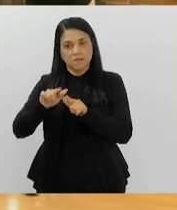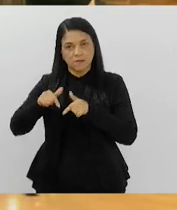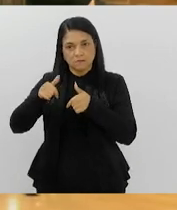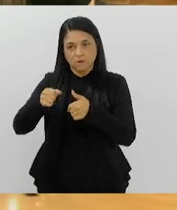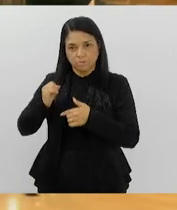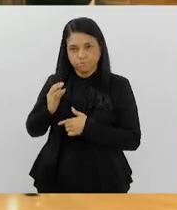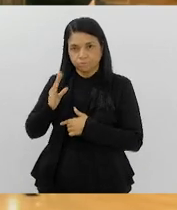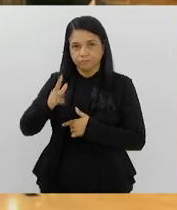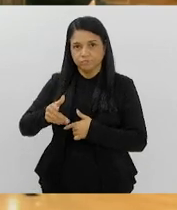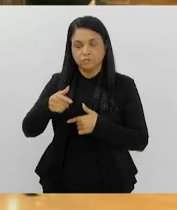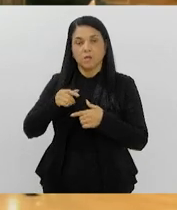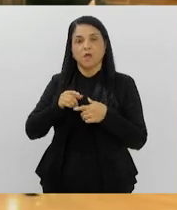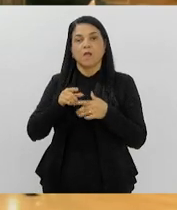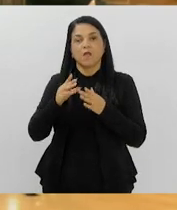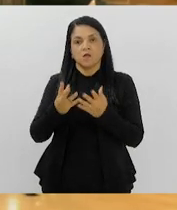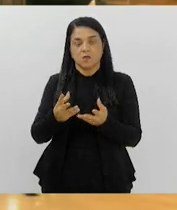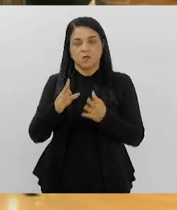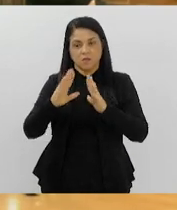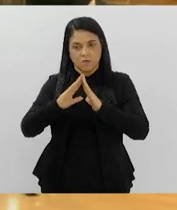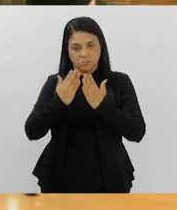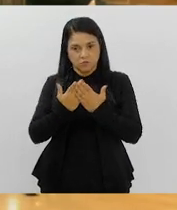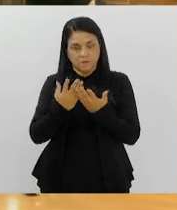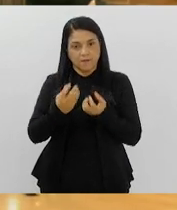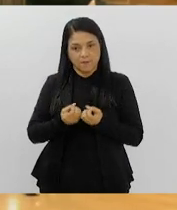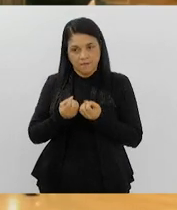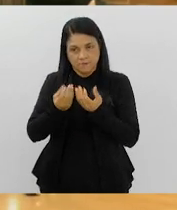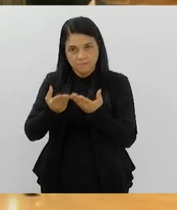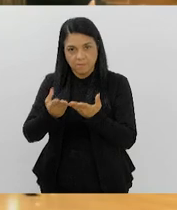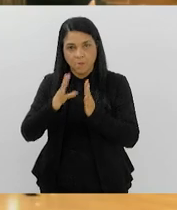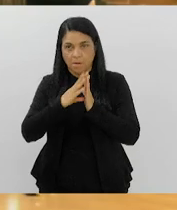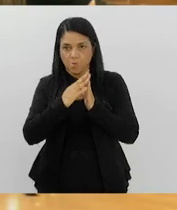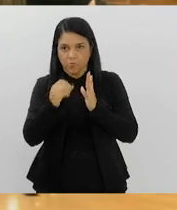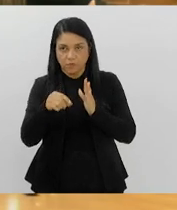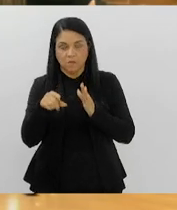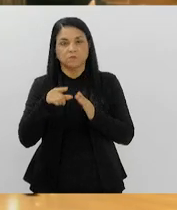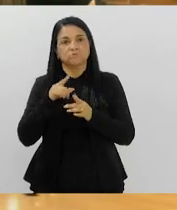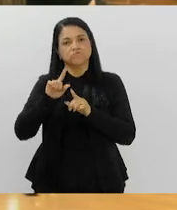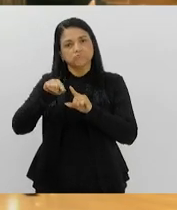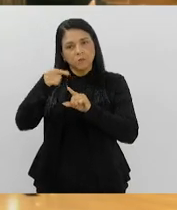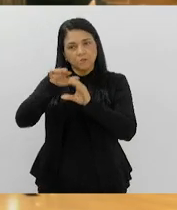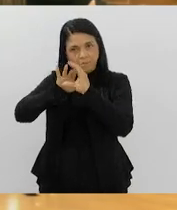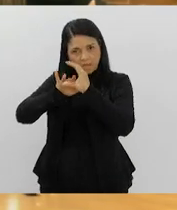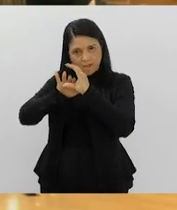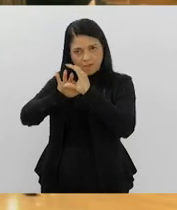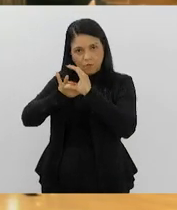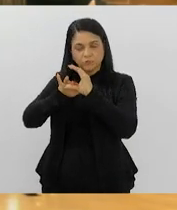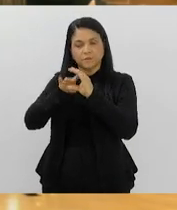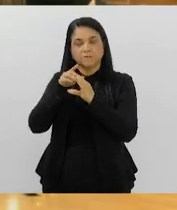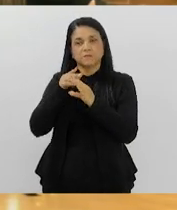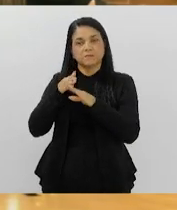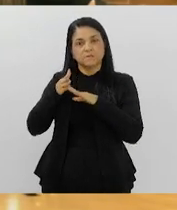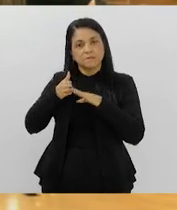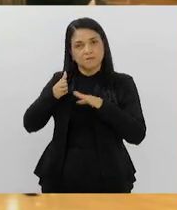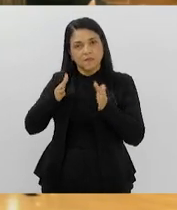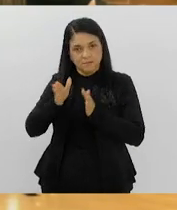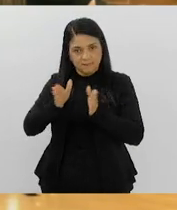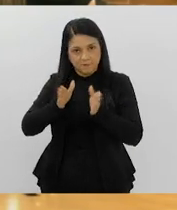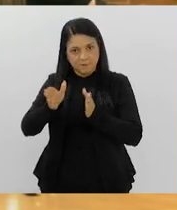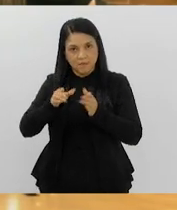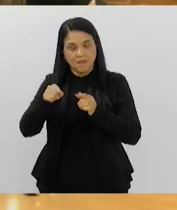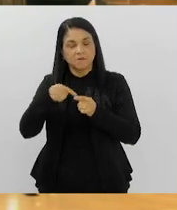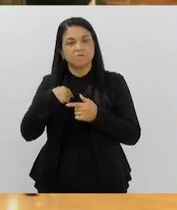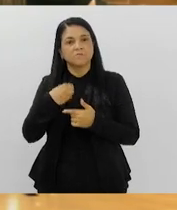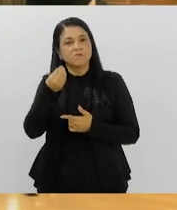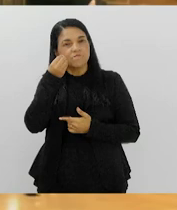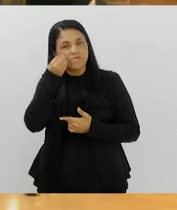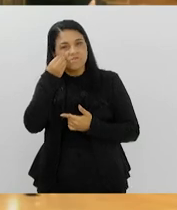escola recebe um modelo que está disponível no nosso site, que depois eu vou deixar aqui o QR Code para vocês acessarem e conseguirem entender um pouquinho mais de Conviva, porque aqui